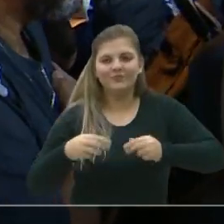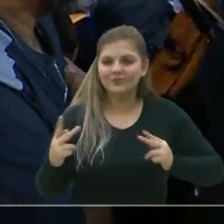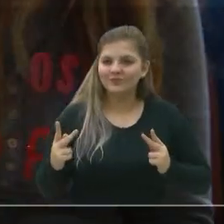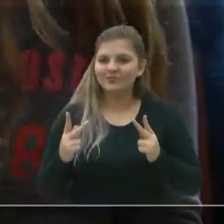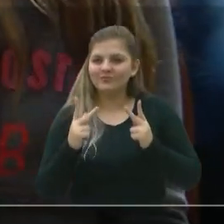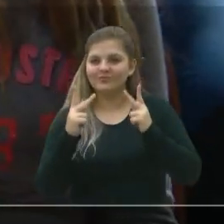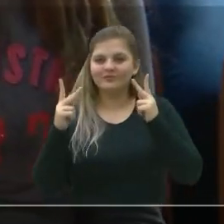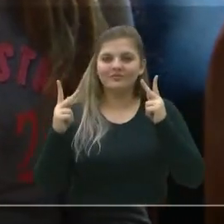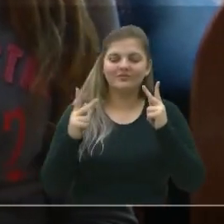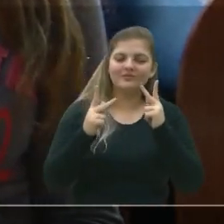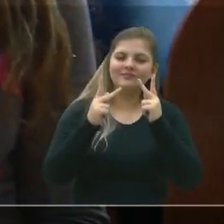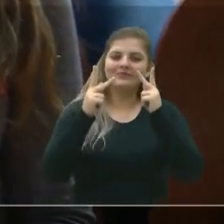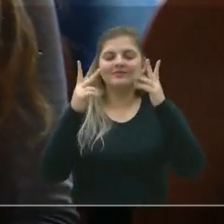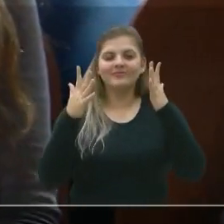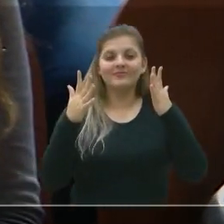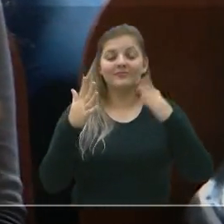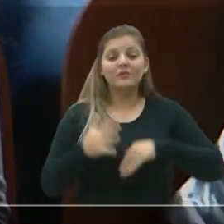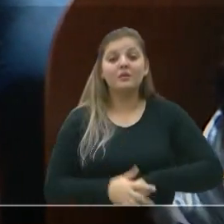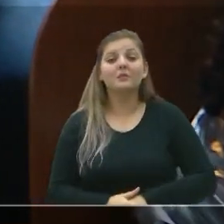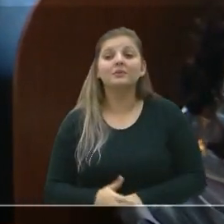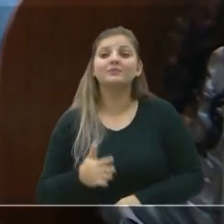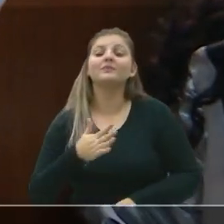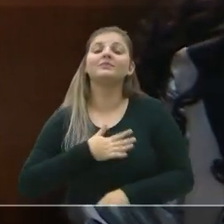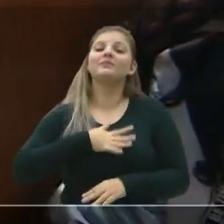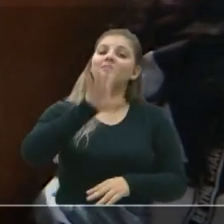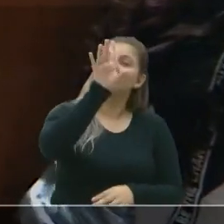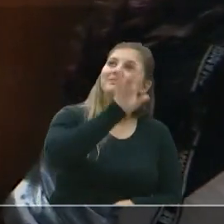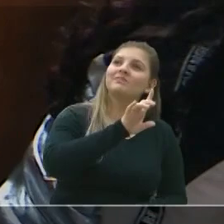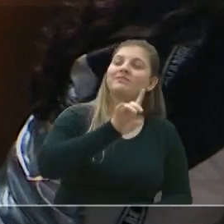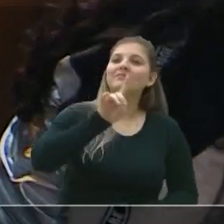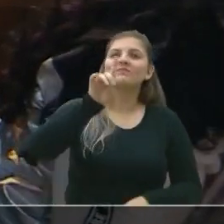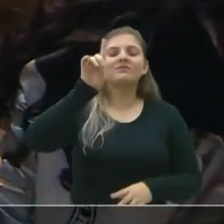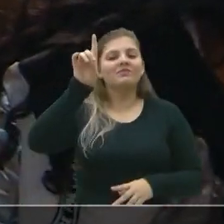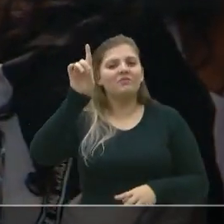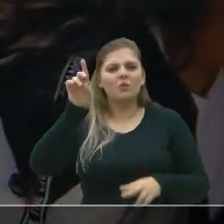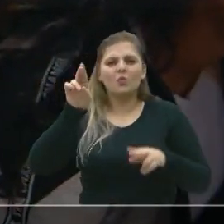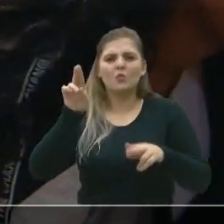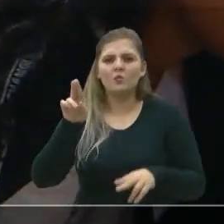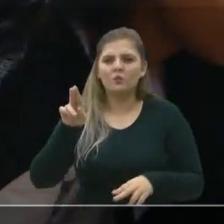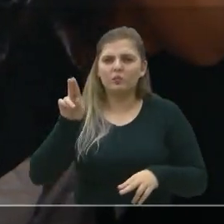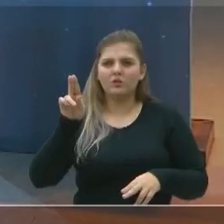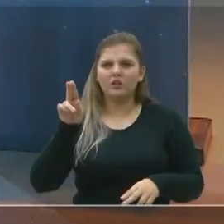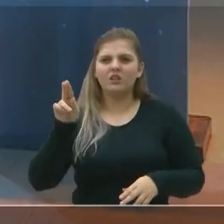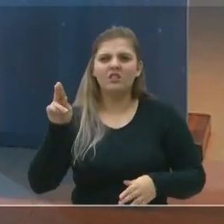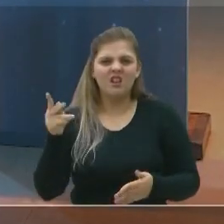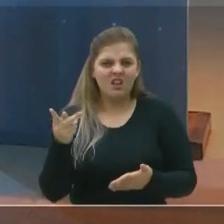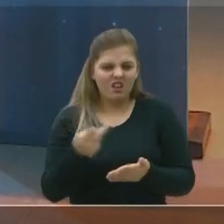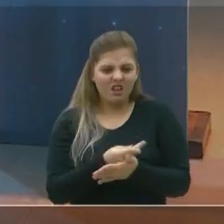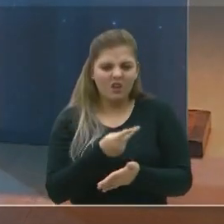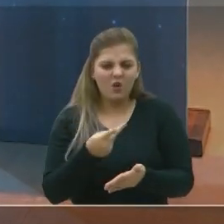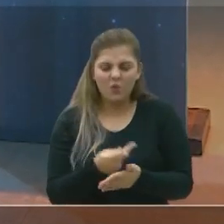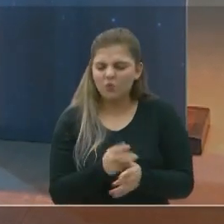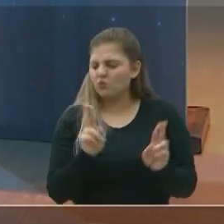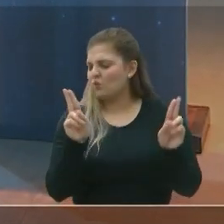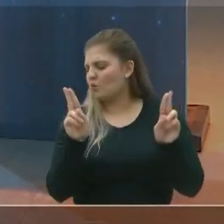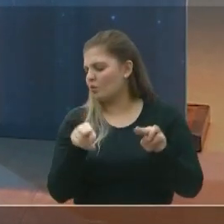batalhas. Oh, meu Deus nunca falhou. Ele